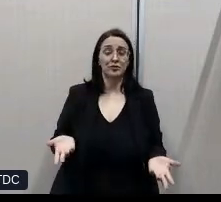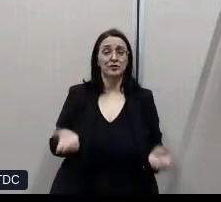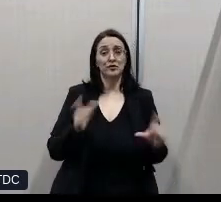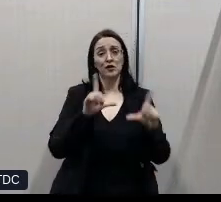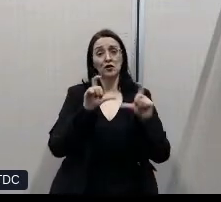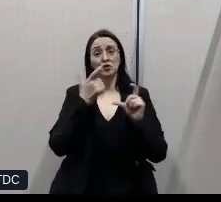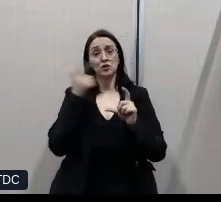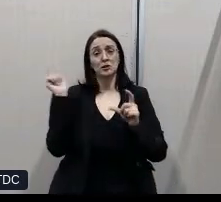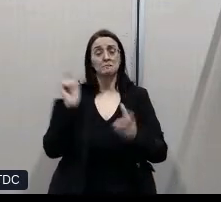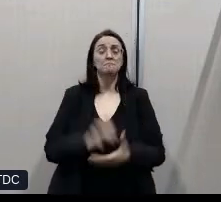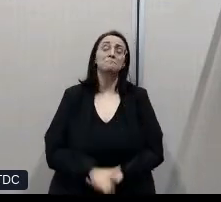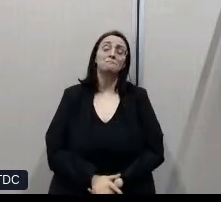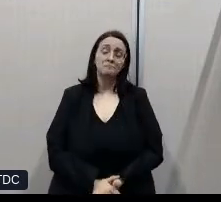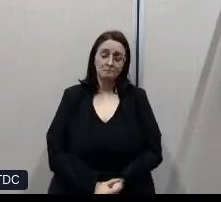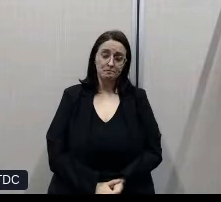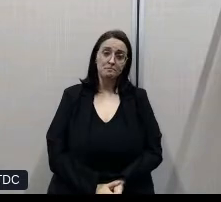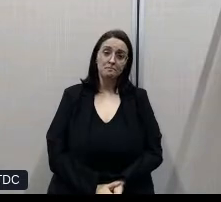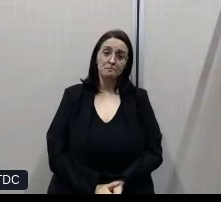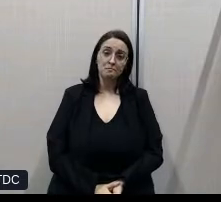próxima foto?